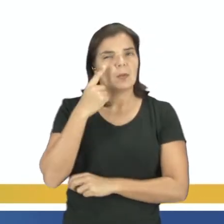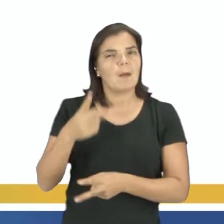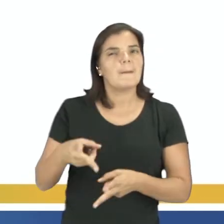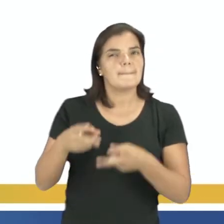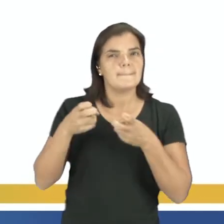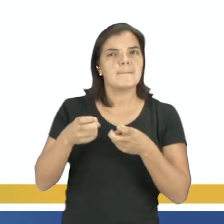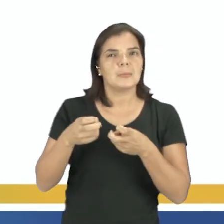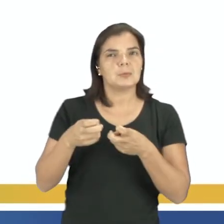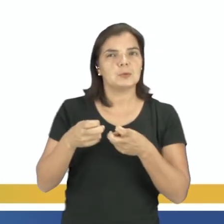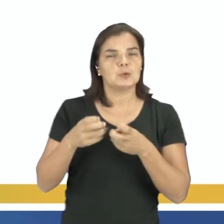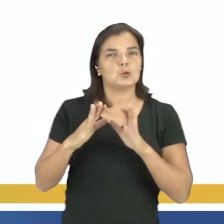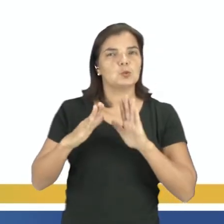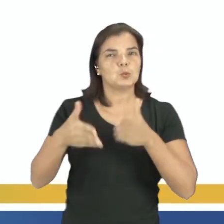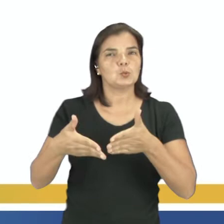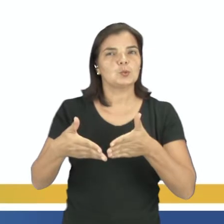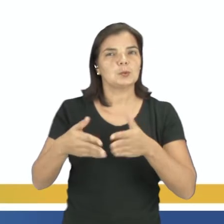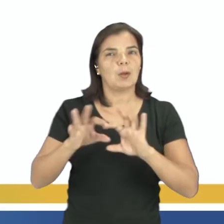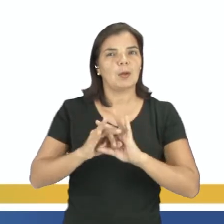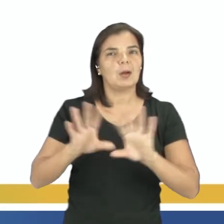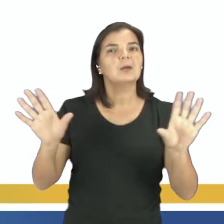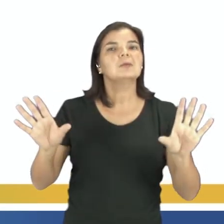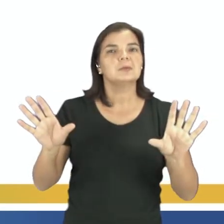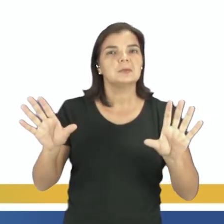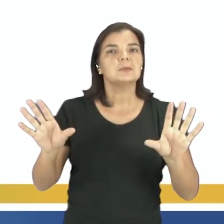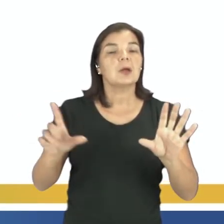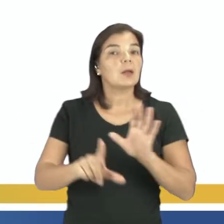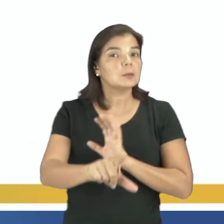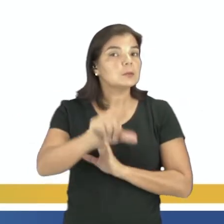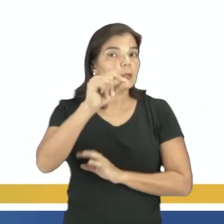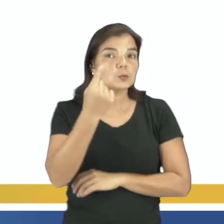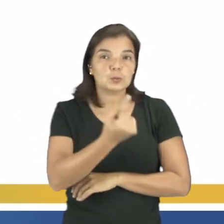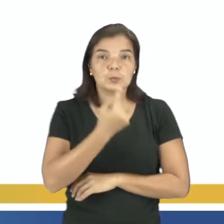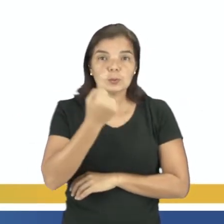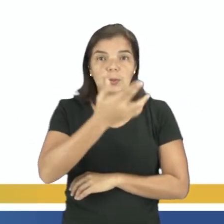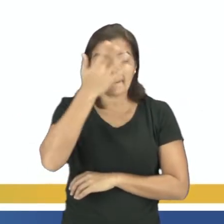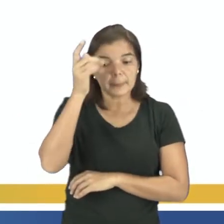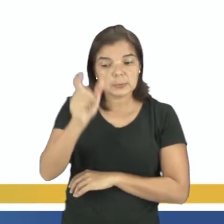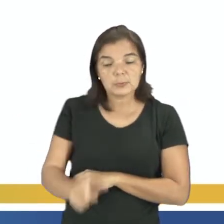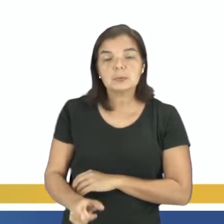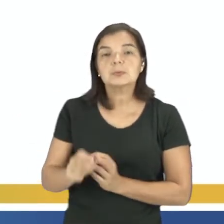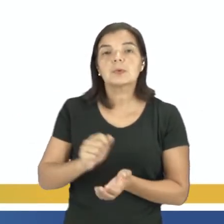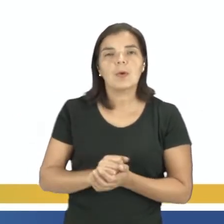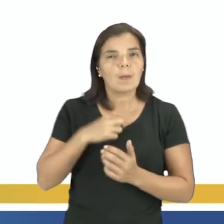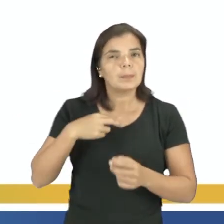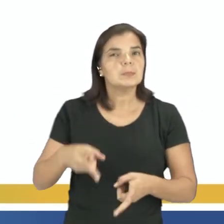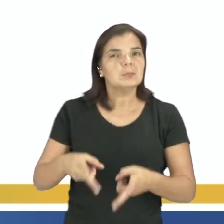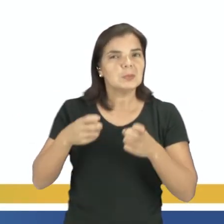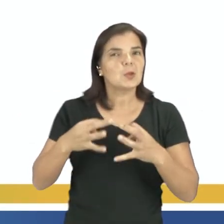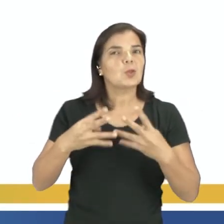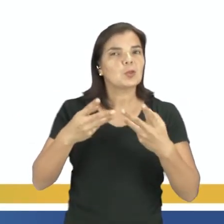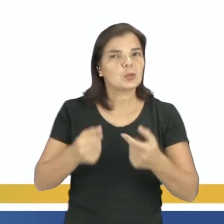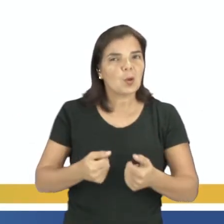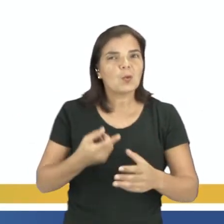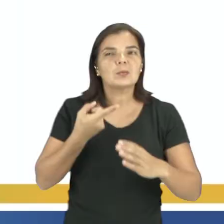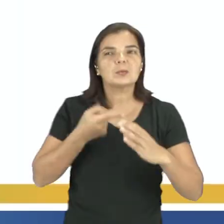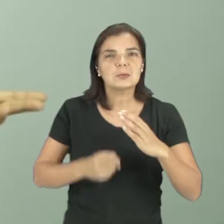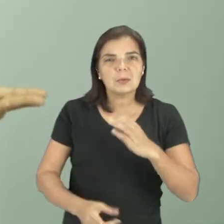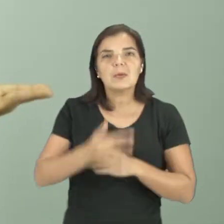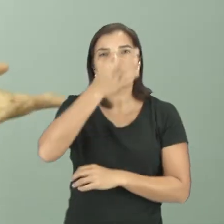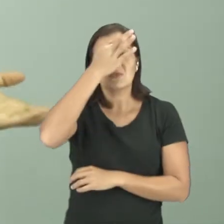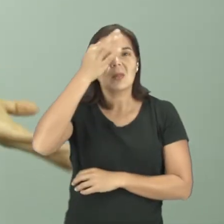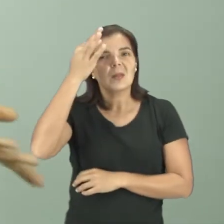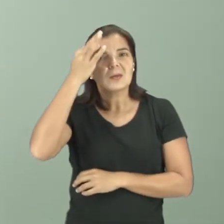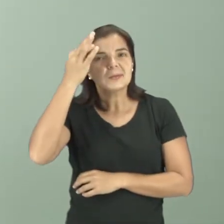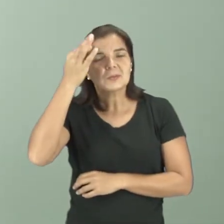percebendo o centro na liberdade, na escolha individual do sujeito, está percebendo todo esse fundamento